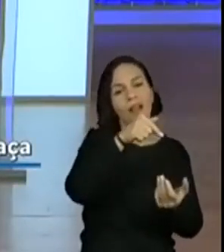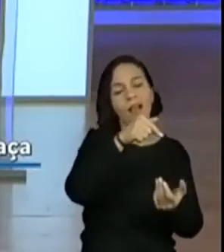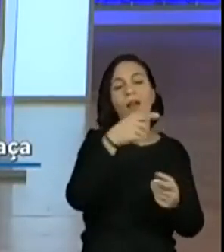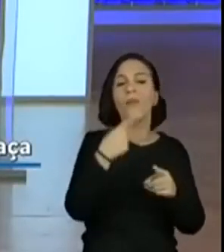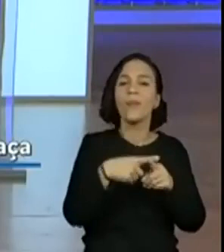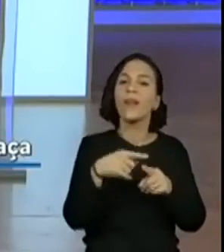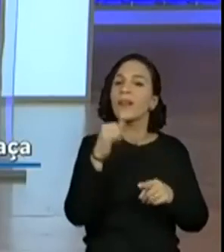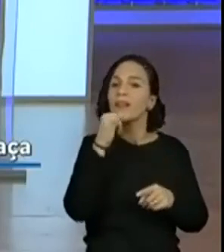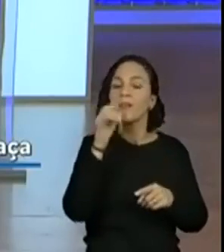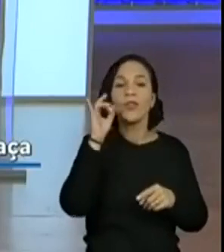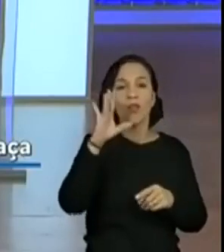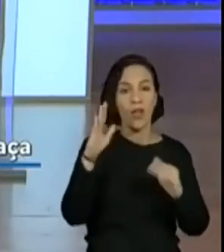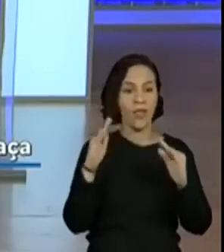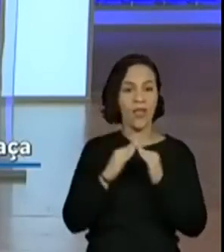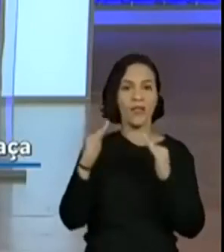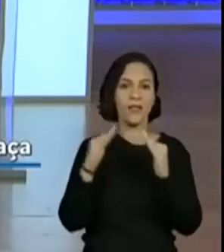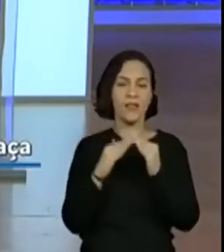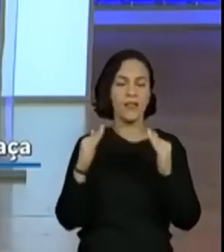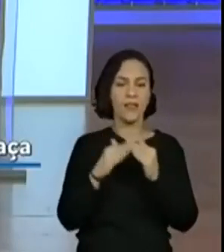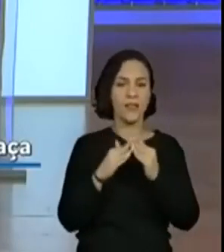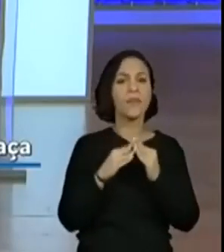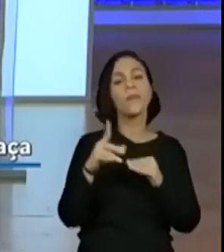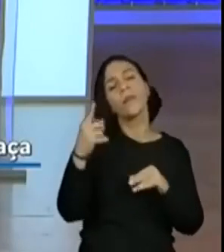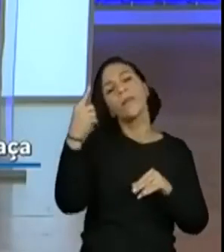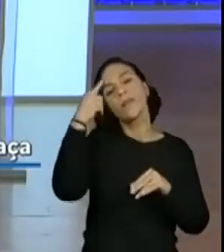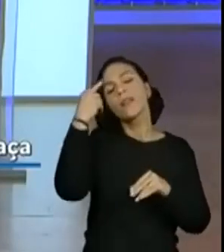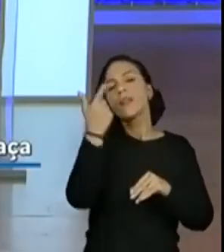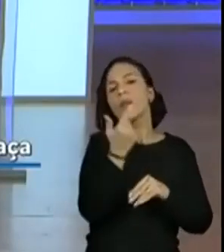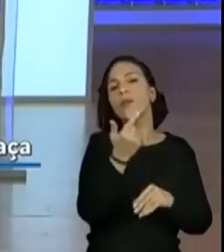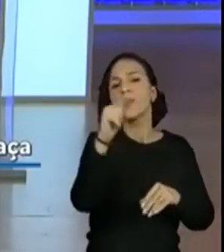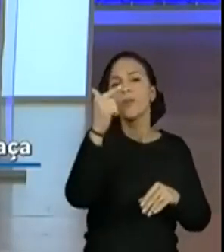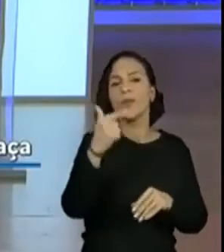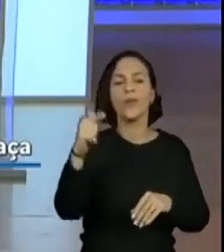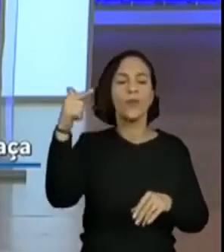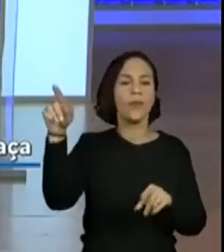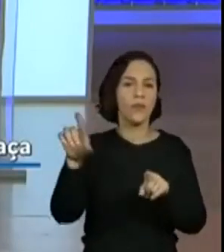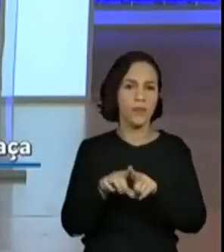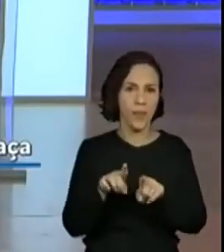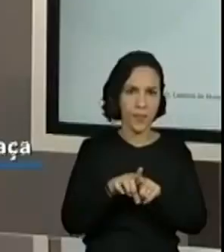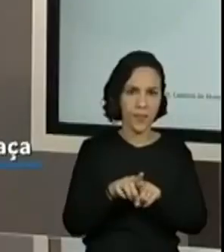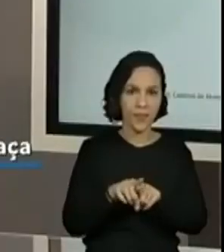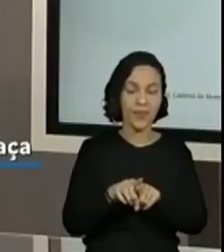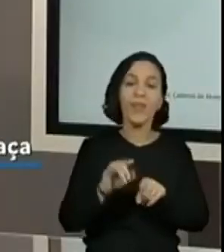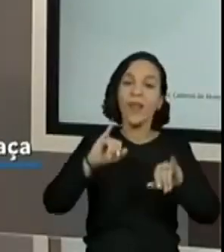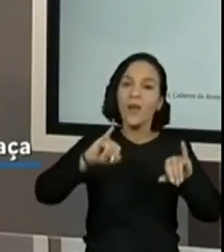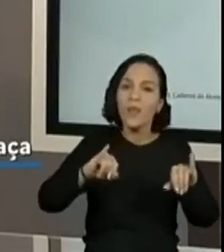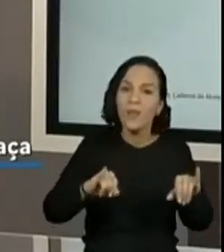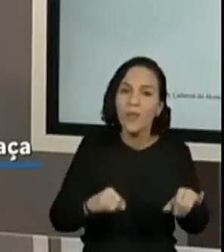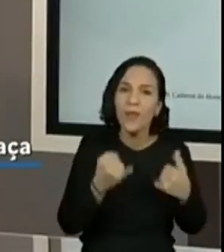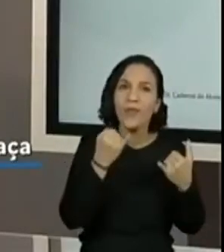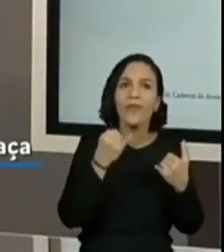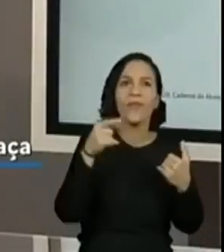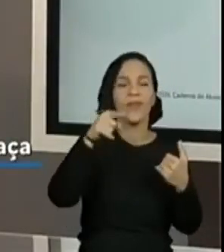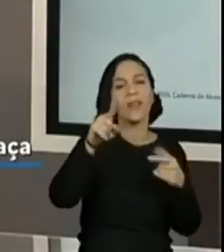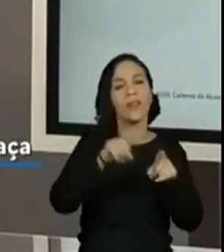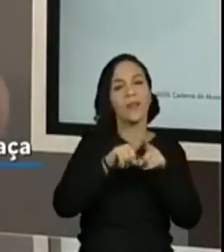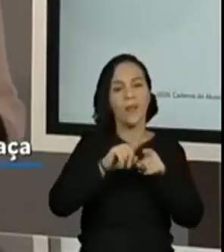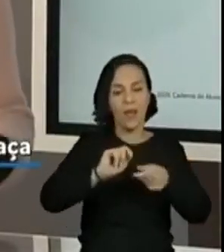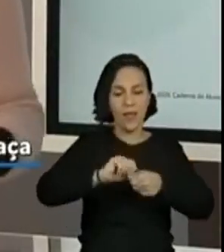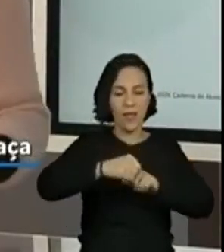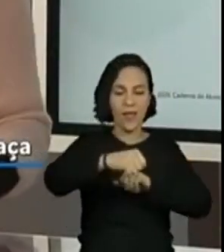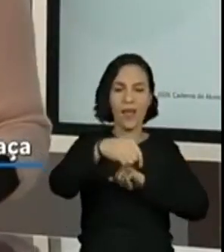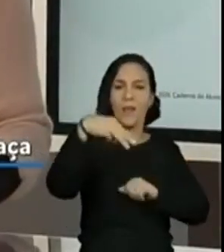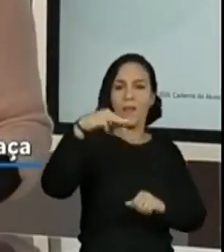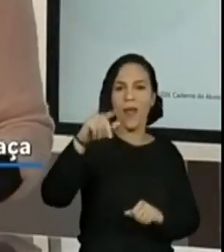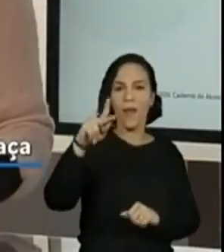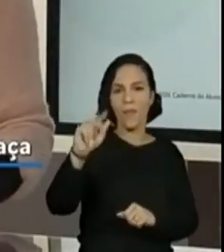para não ficar só na casa, a gente foi colocando outros referenciais. Até porque assim a gente aproveita melhor o mapa, não é? Se eu